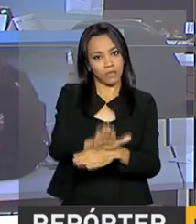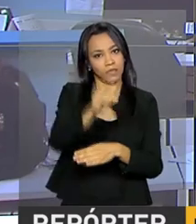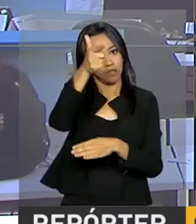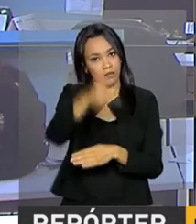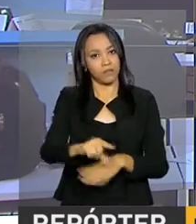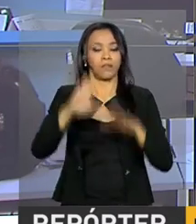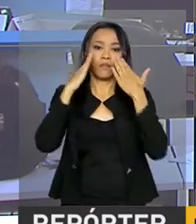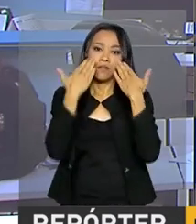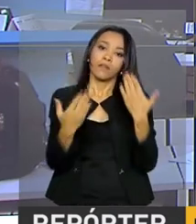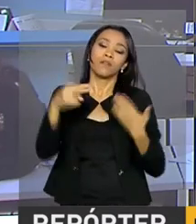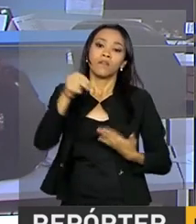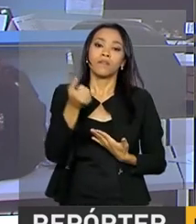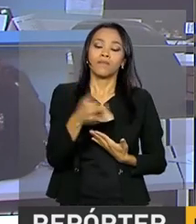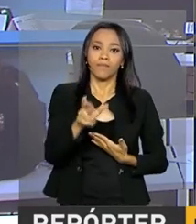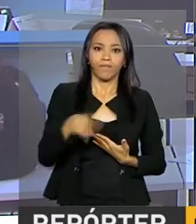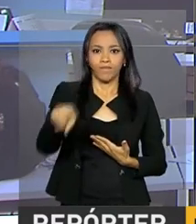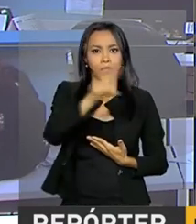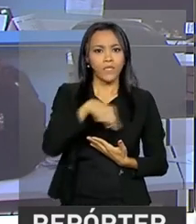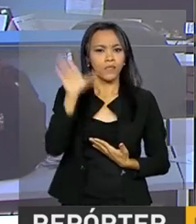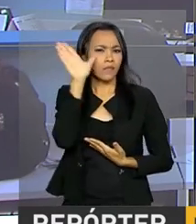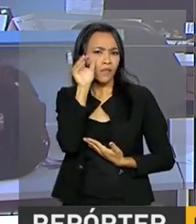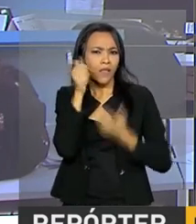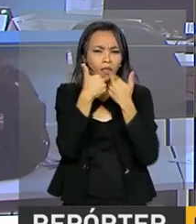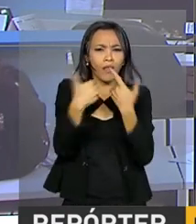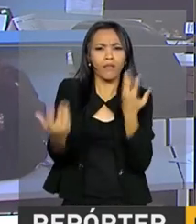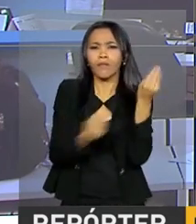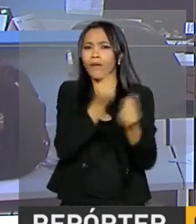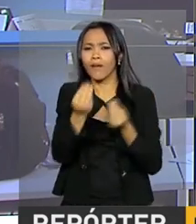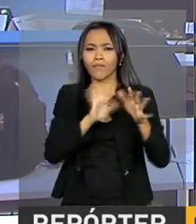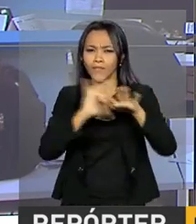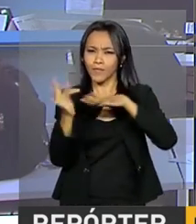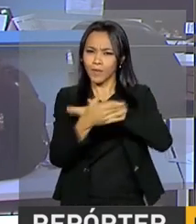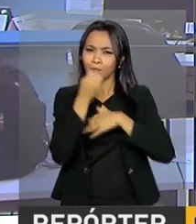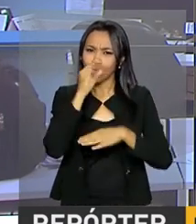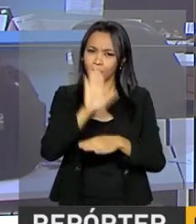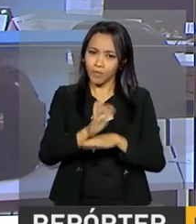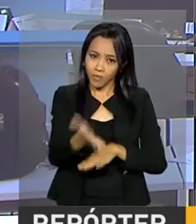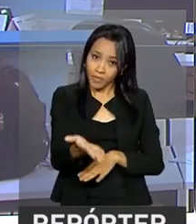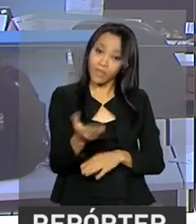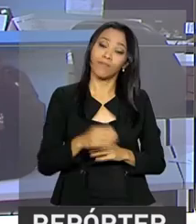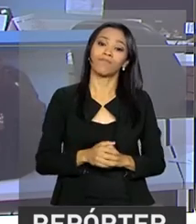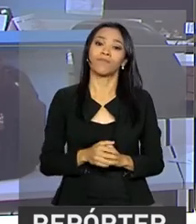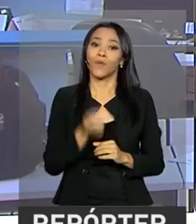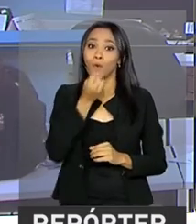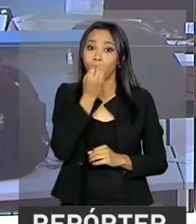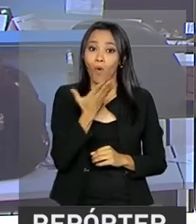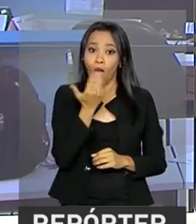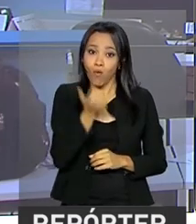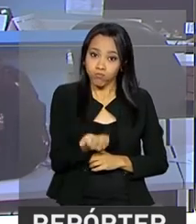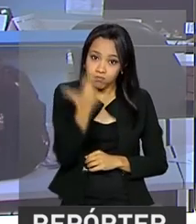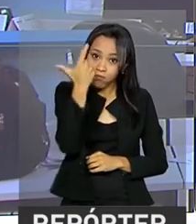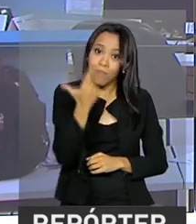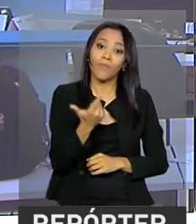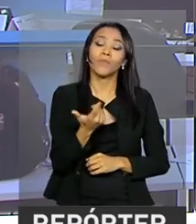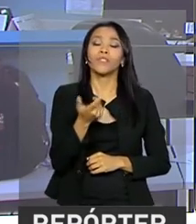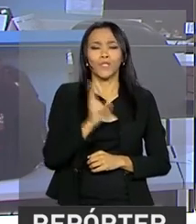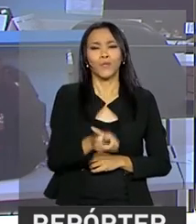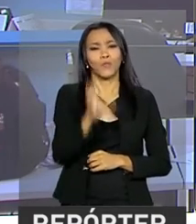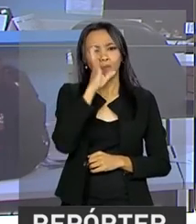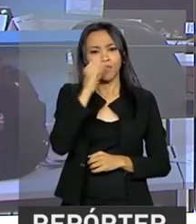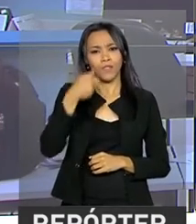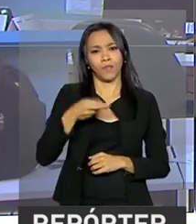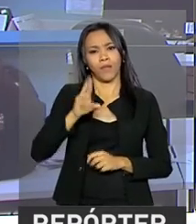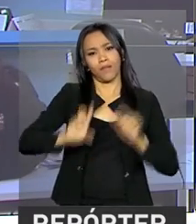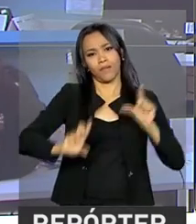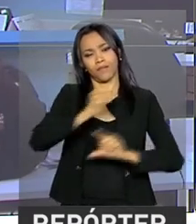próxima edição report ibr acompanha as novidades também nossas redes sociais uma boa tarde pra você o bom moço e continue com a gente na tv